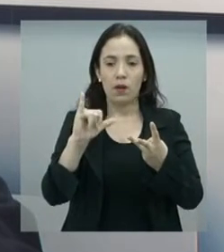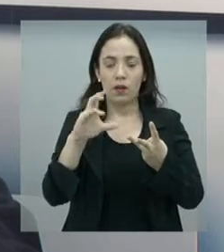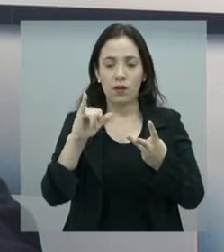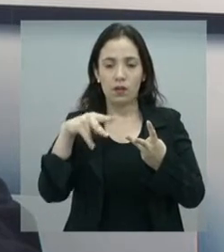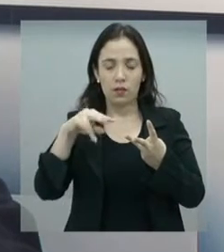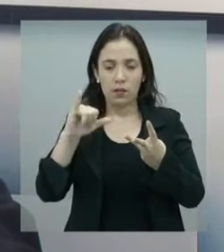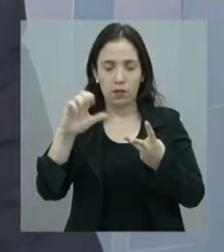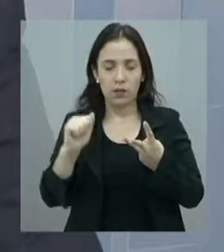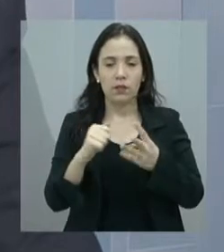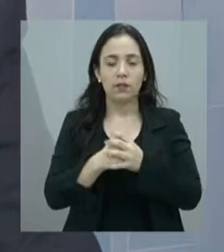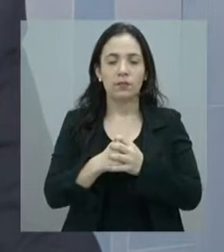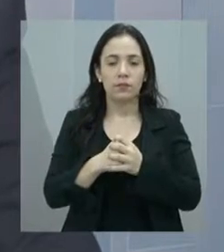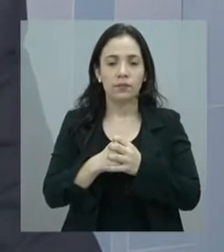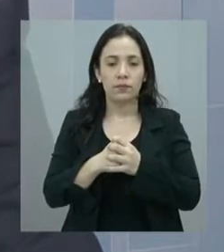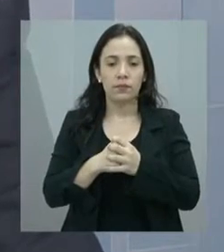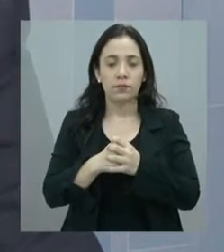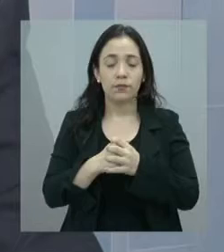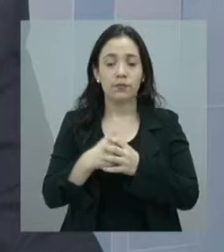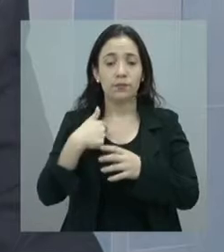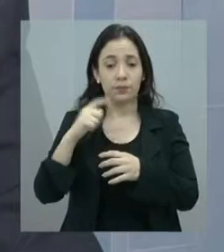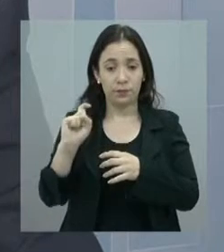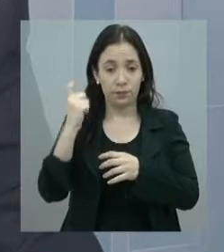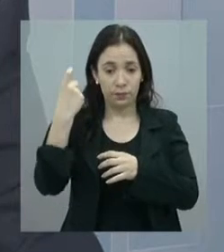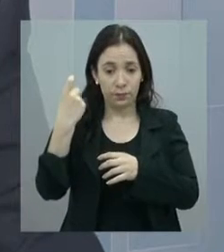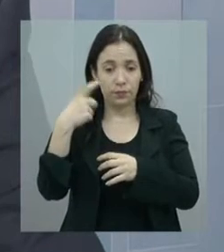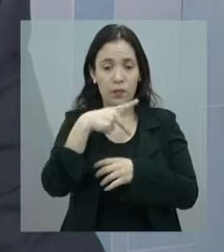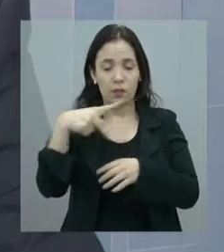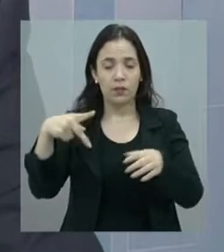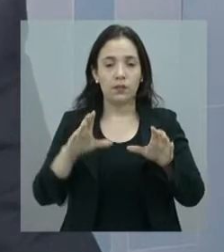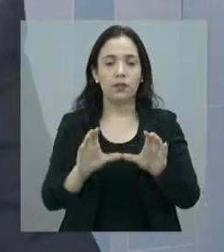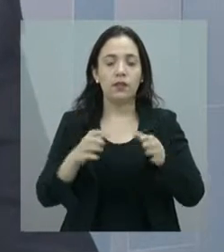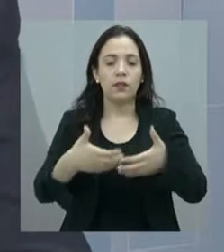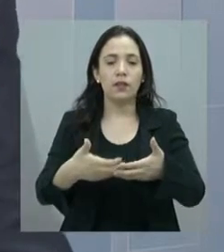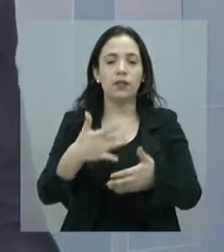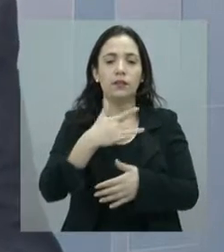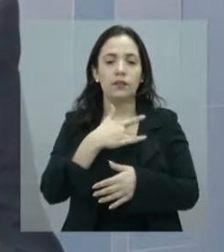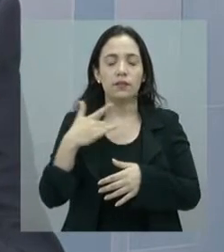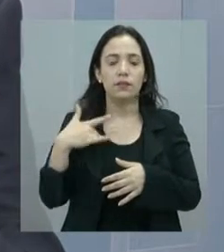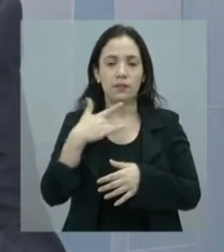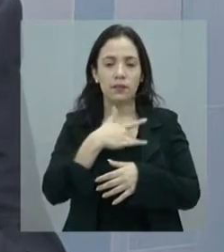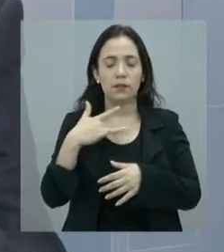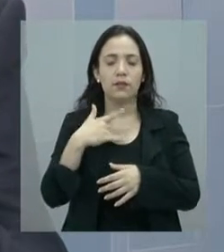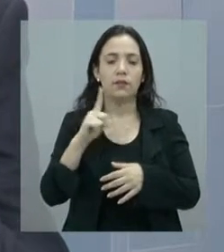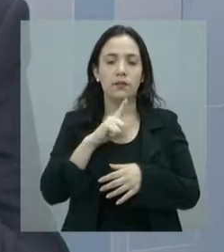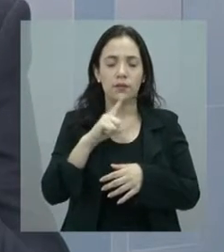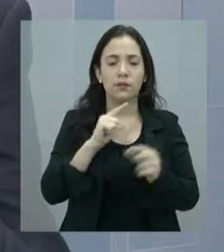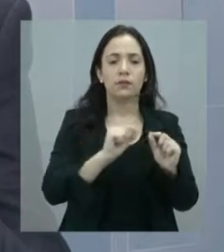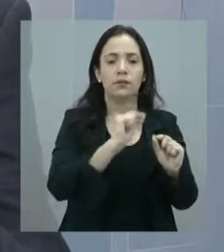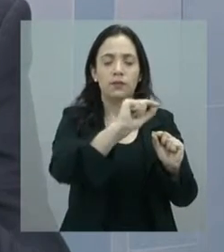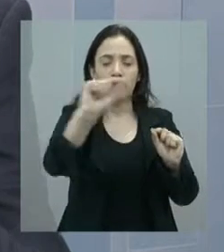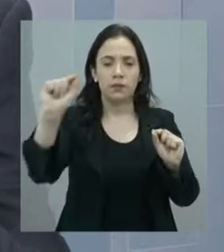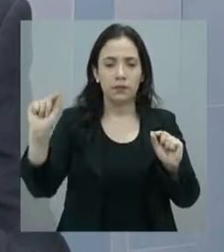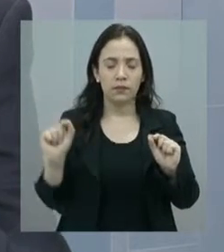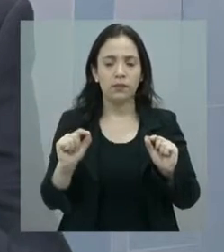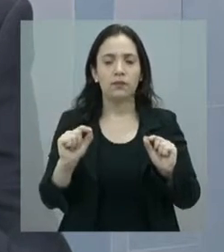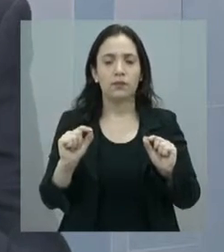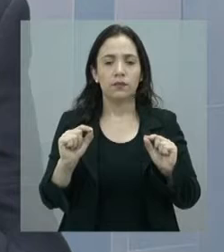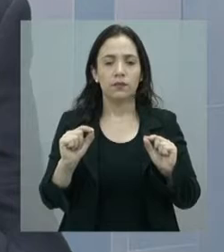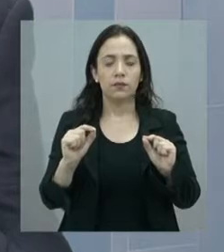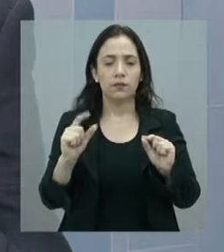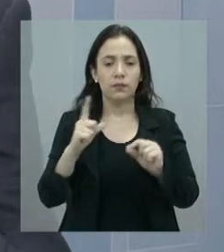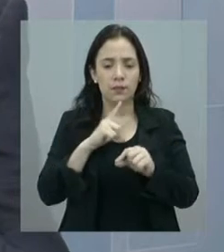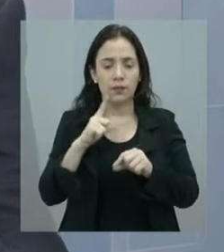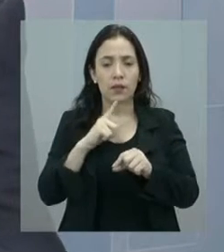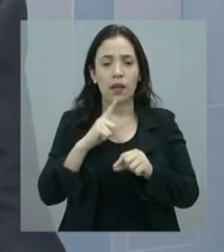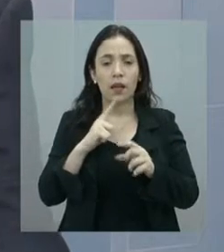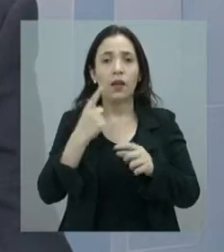Olha, quando a gente foi presidente da Comissão de Saúde, a gente tocou vários pontos. Um ponto foi a questão do financiamento, que a gente